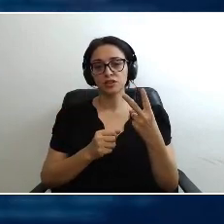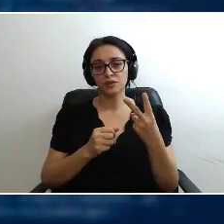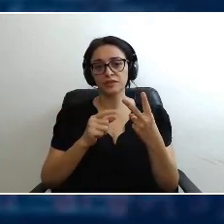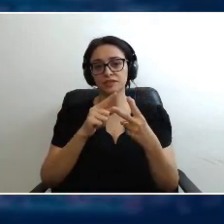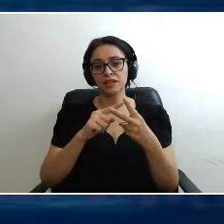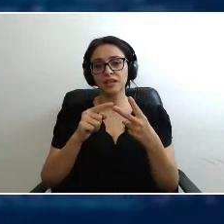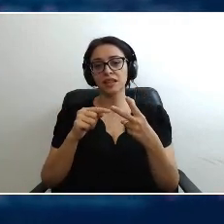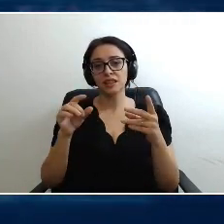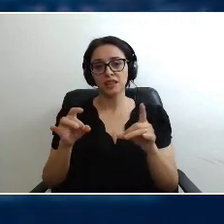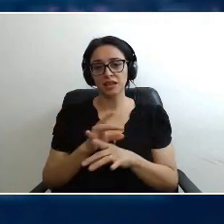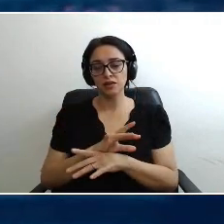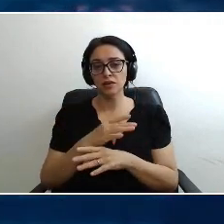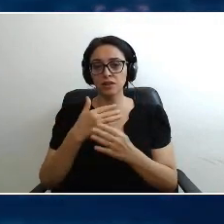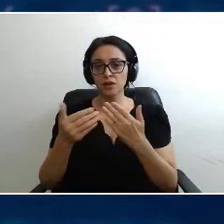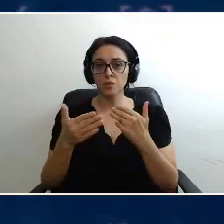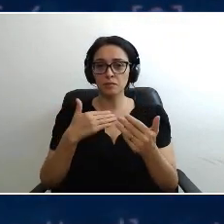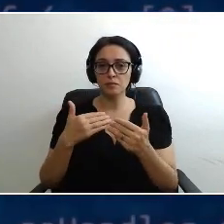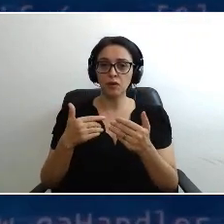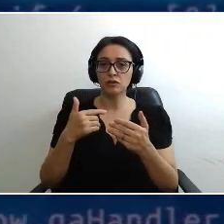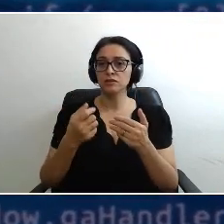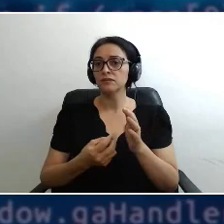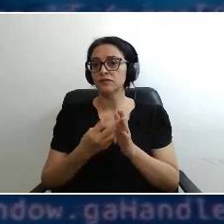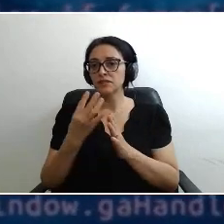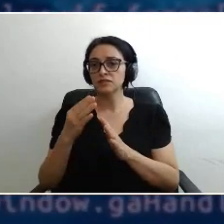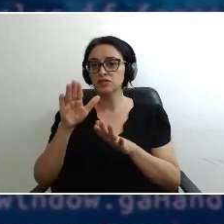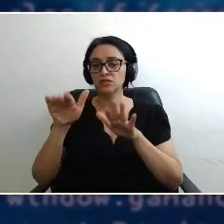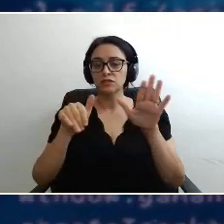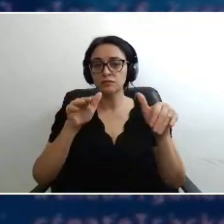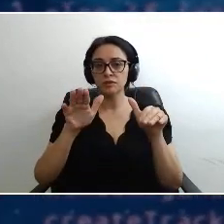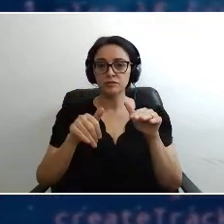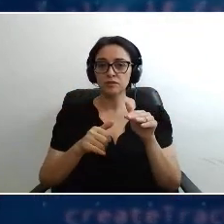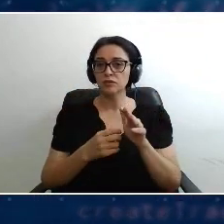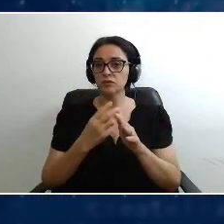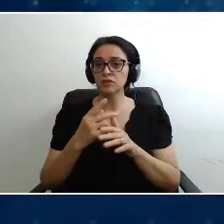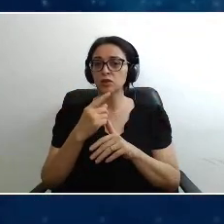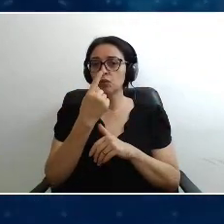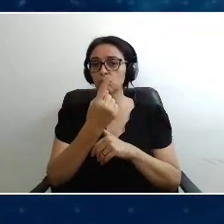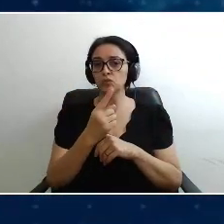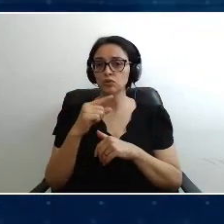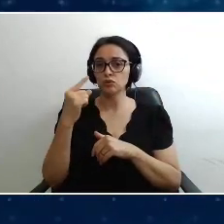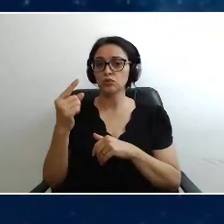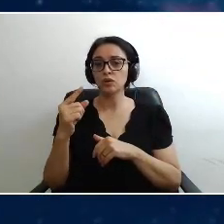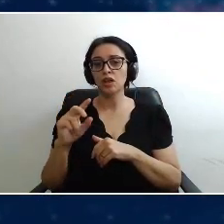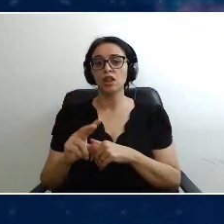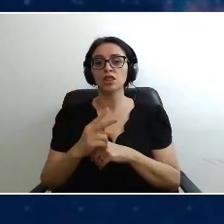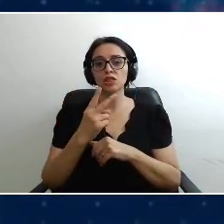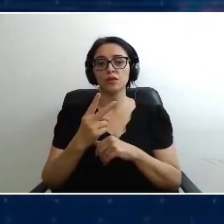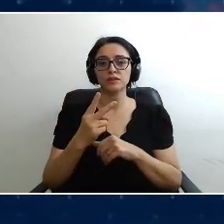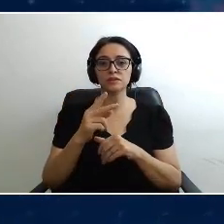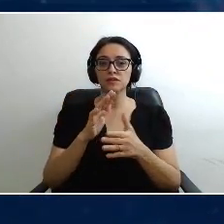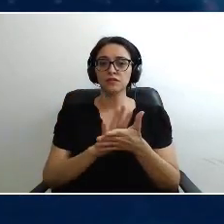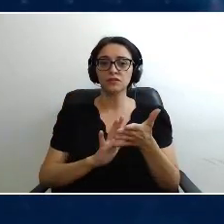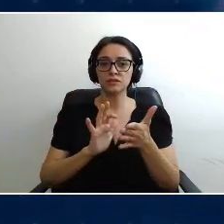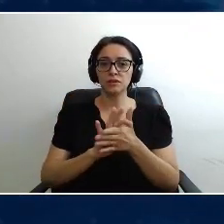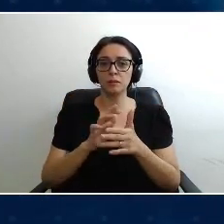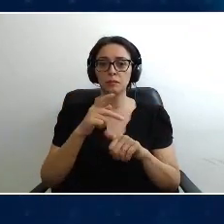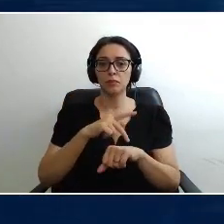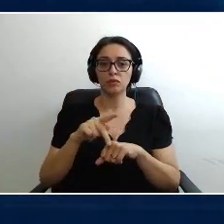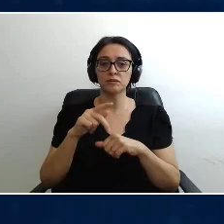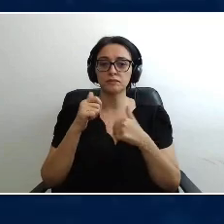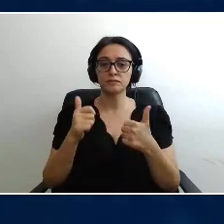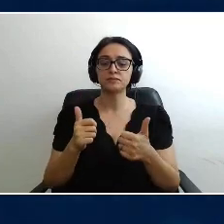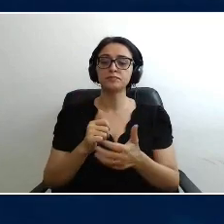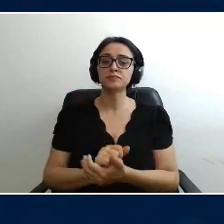deles, independente da quantidade de vezes que eu chamar, enquanto for um e um, vai ter sempre dois, uma função pura, beleza.